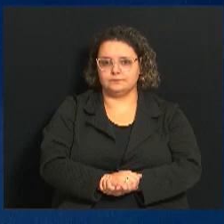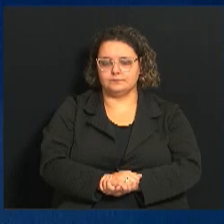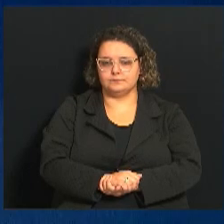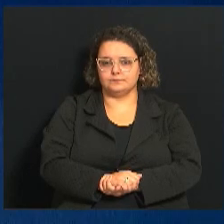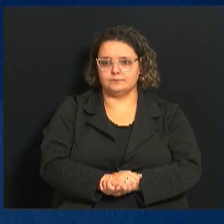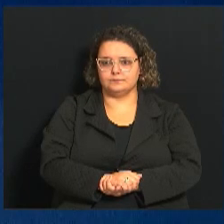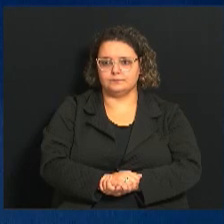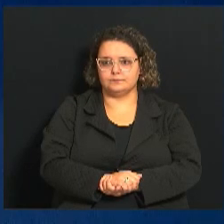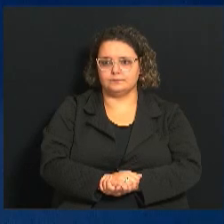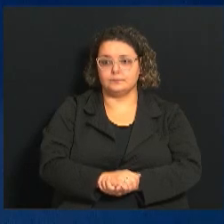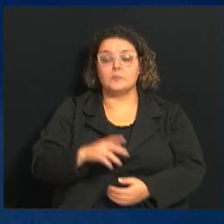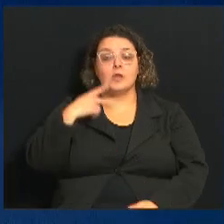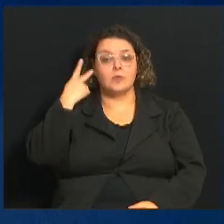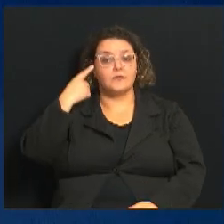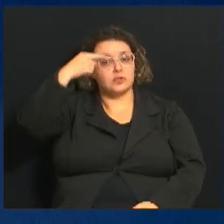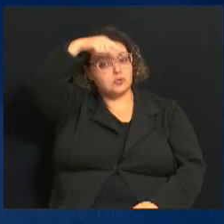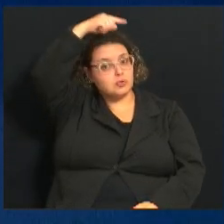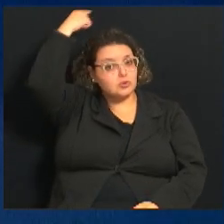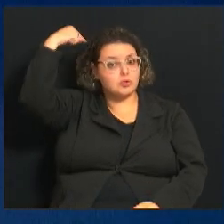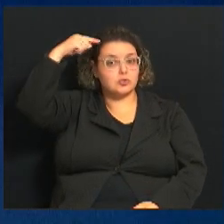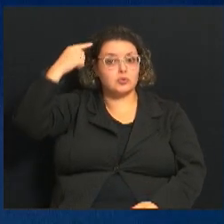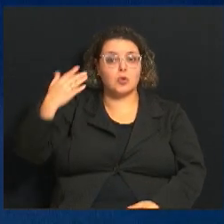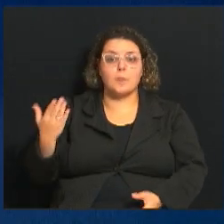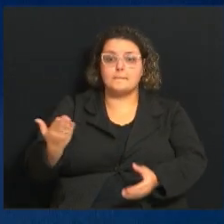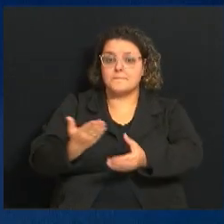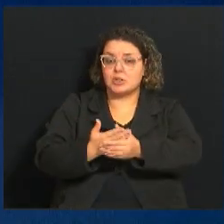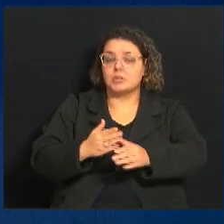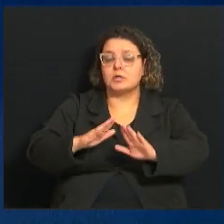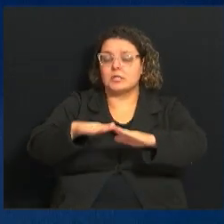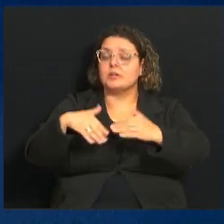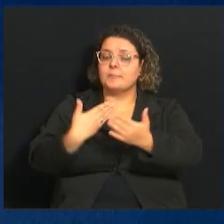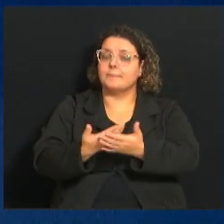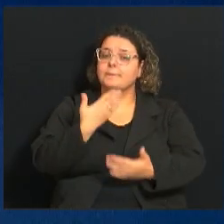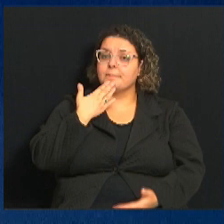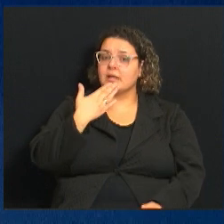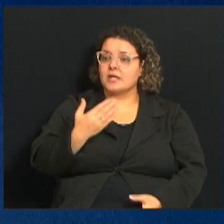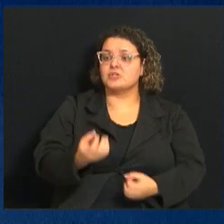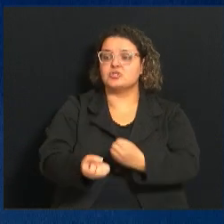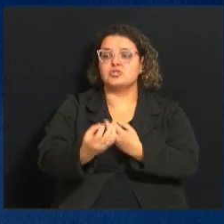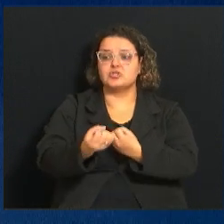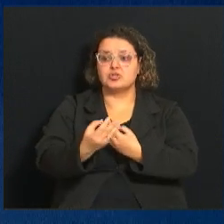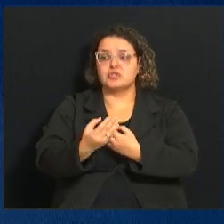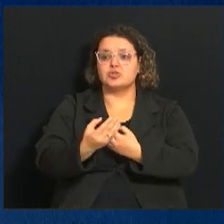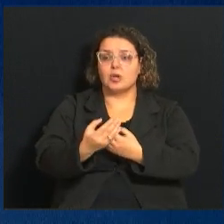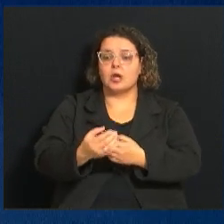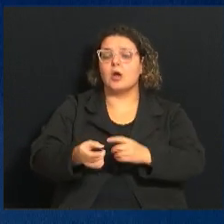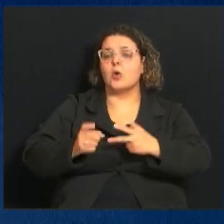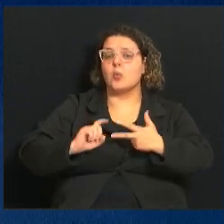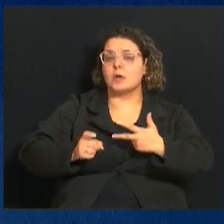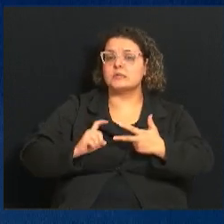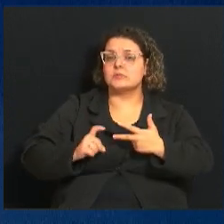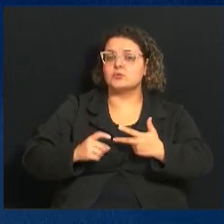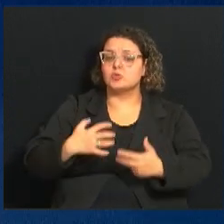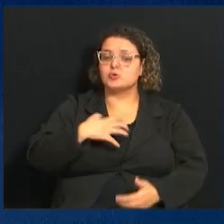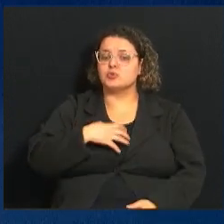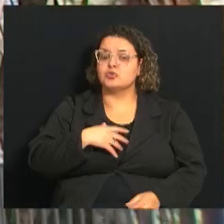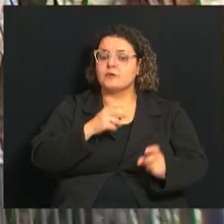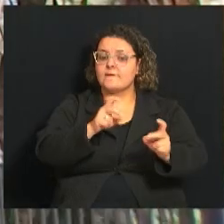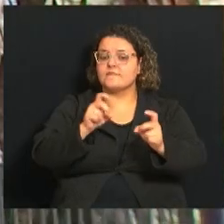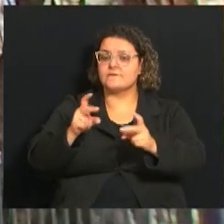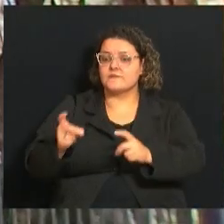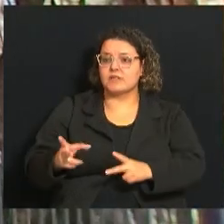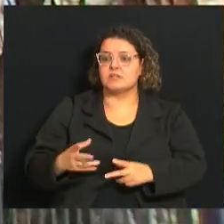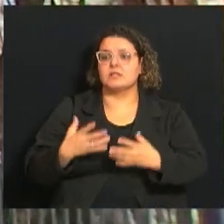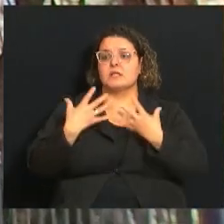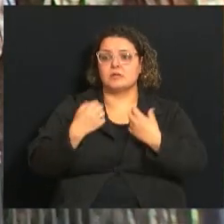O vereador Paulo Gaspar protocolou requerimento e pede informações ao Executivo sobre a forma da venda dos imóveis recebidos pela